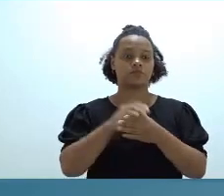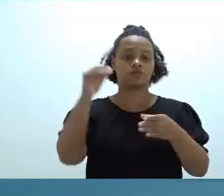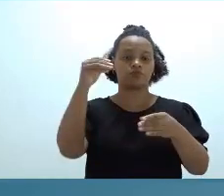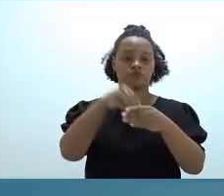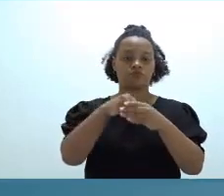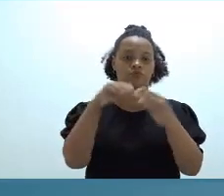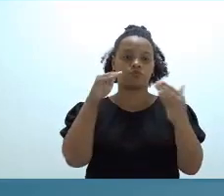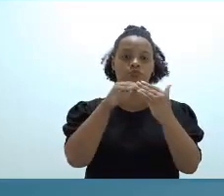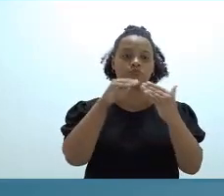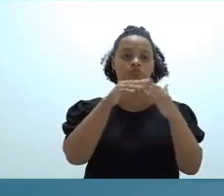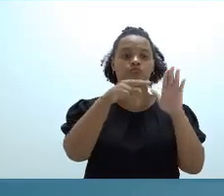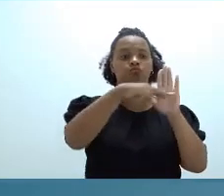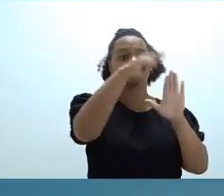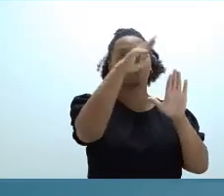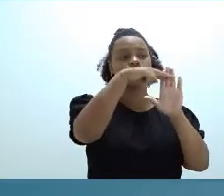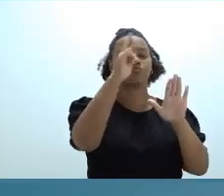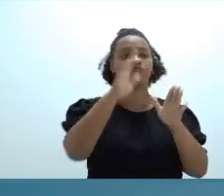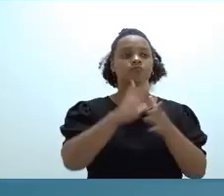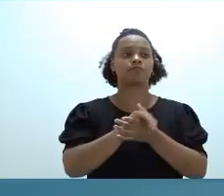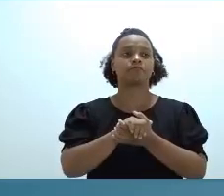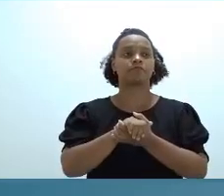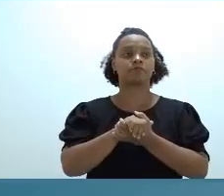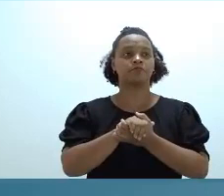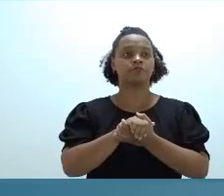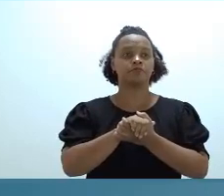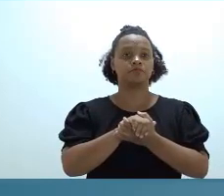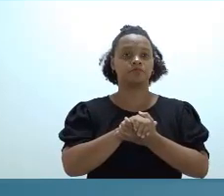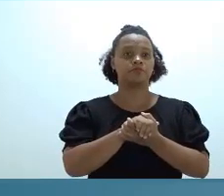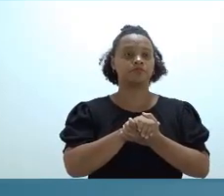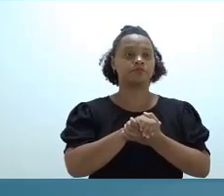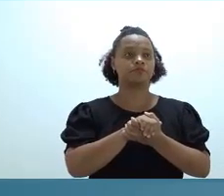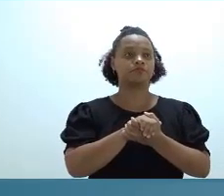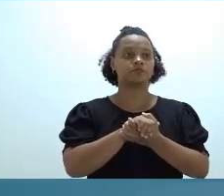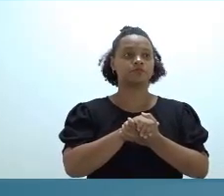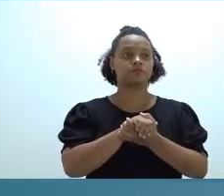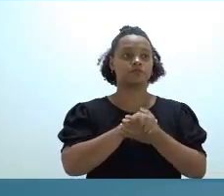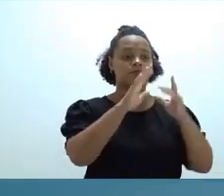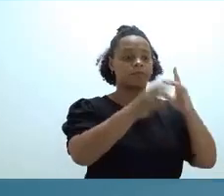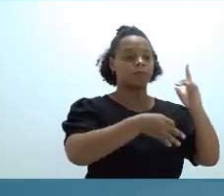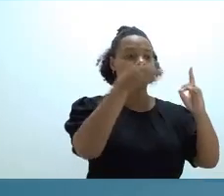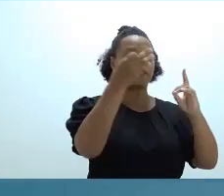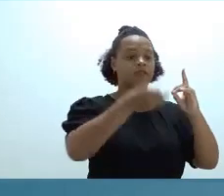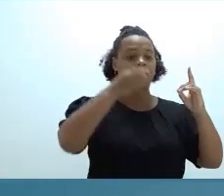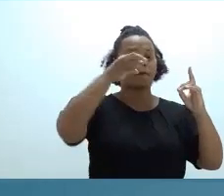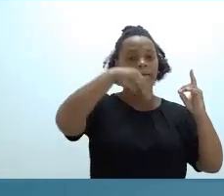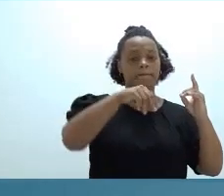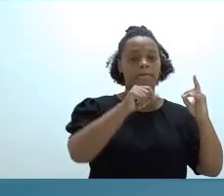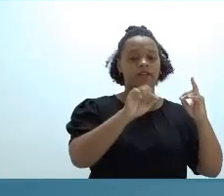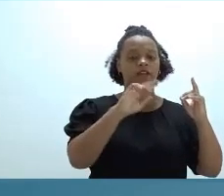Obrigado, excelência. Obrigado, desembargador José Maria. Desembargadora Maria do Céu. Acompanhe a relatora,